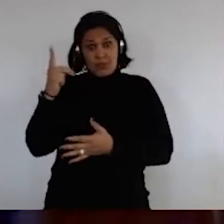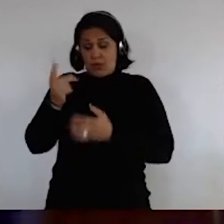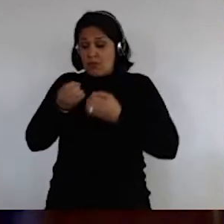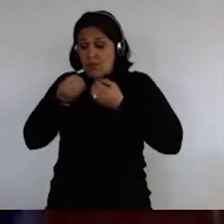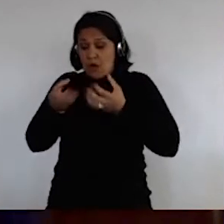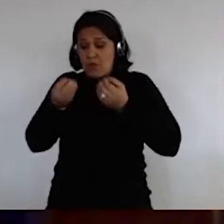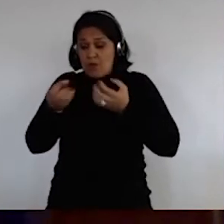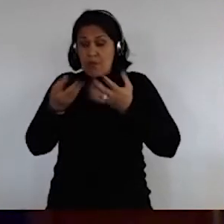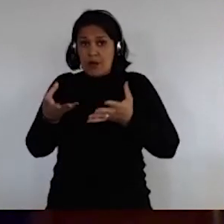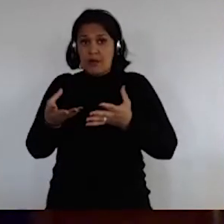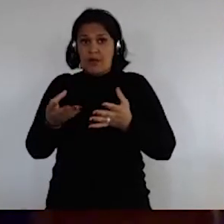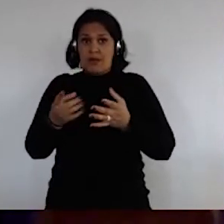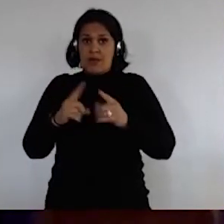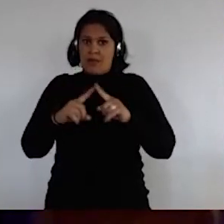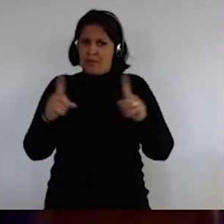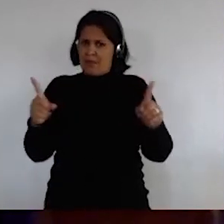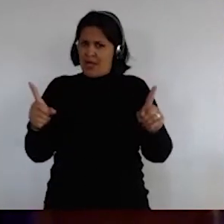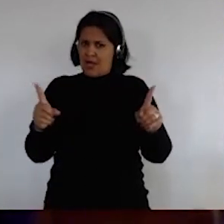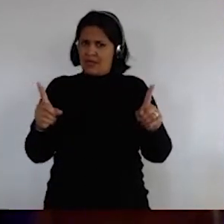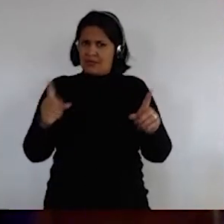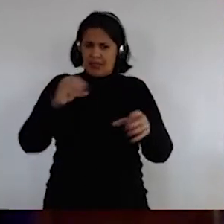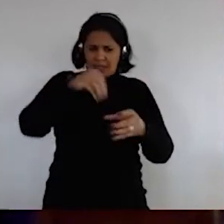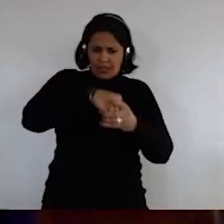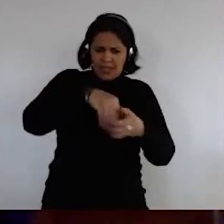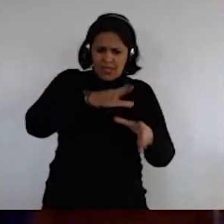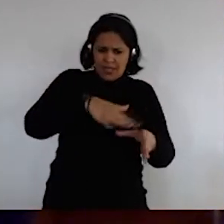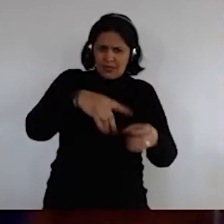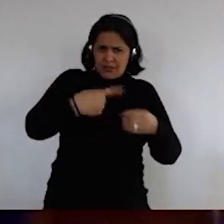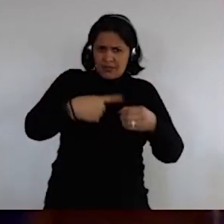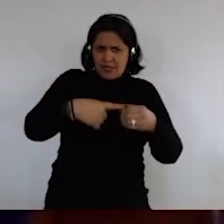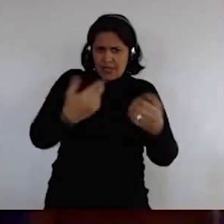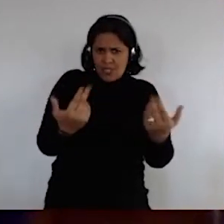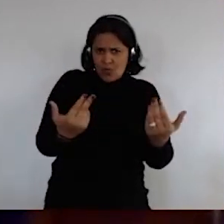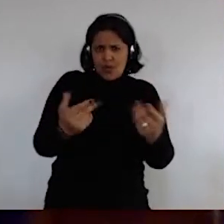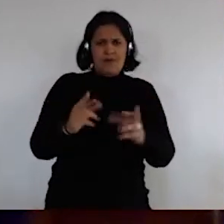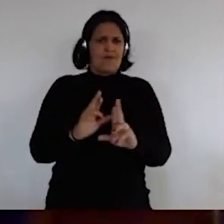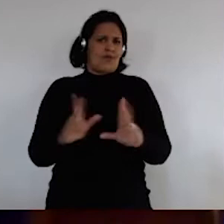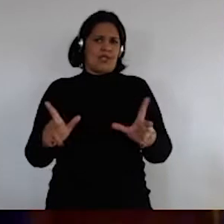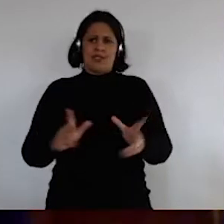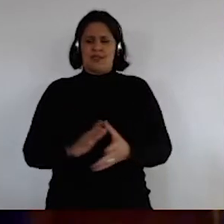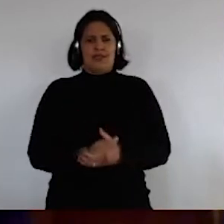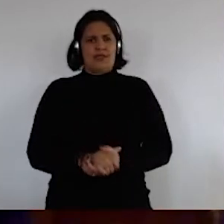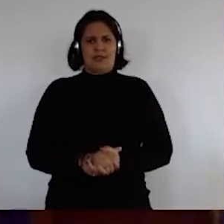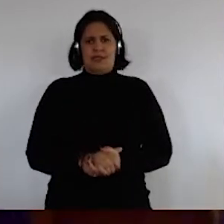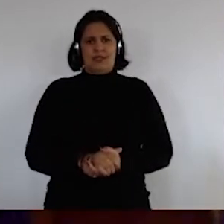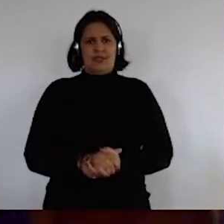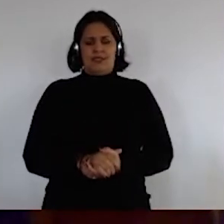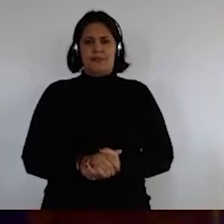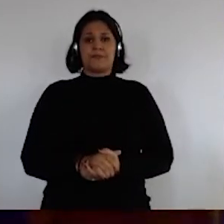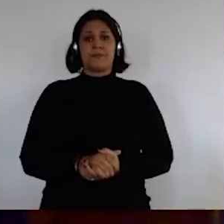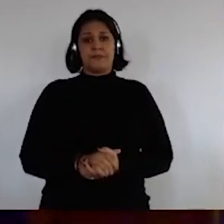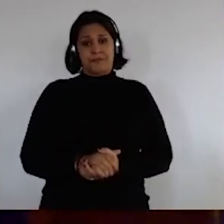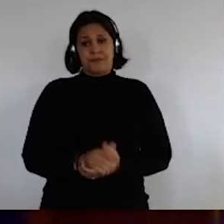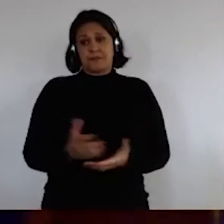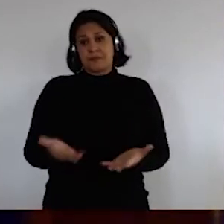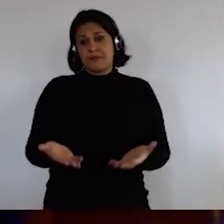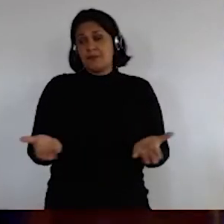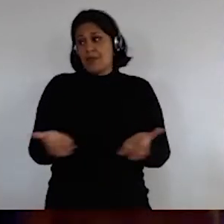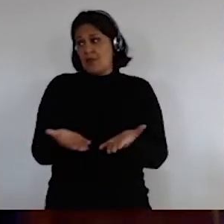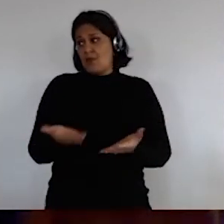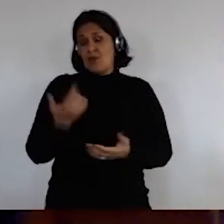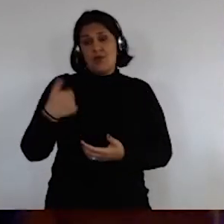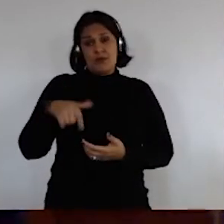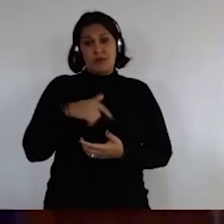mas não fora do foro na comarca que está a testemunha. E agora, o grande debate que nós temos